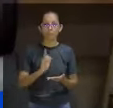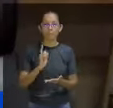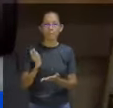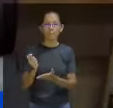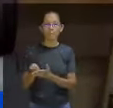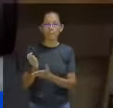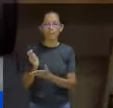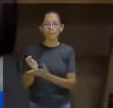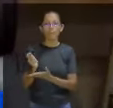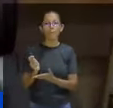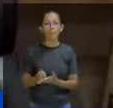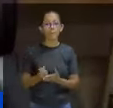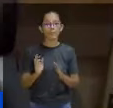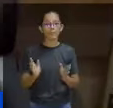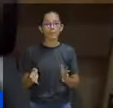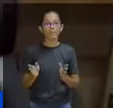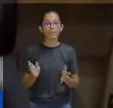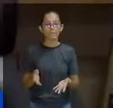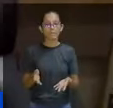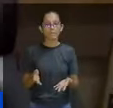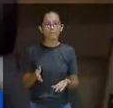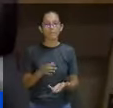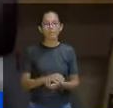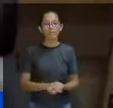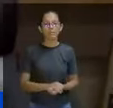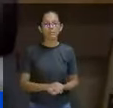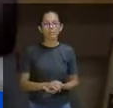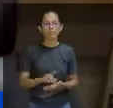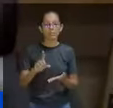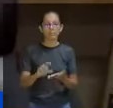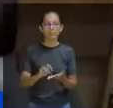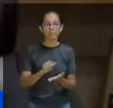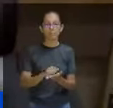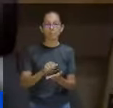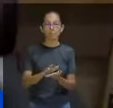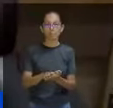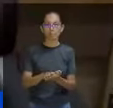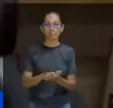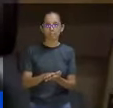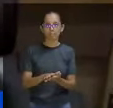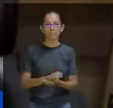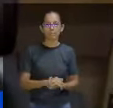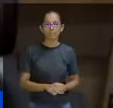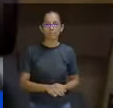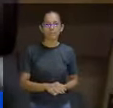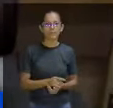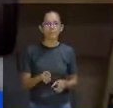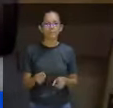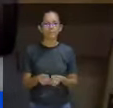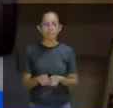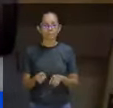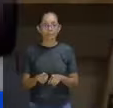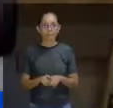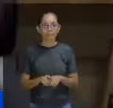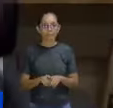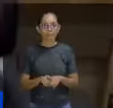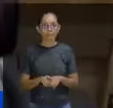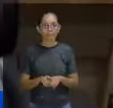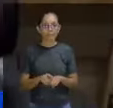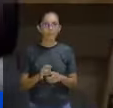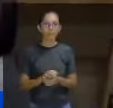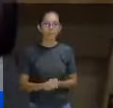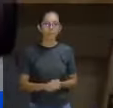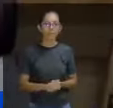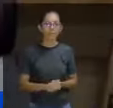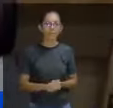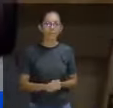a prestadores de serviço e do qual a própria Justiça do Trabalho já analisou que os serviços foram prestados e